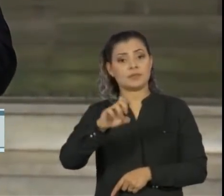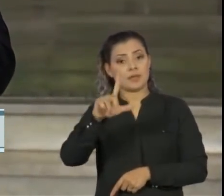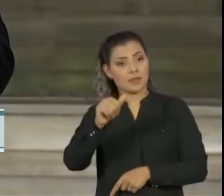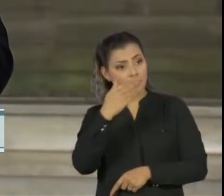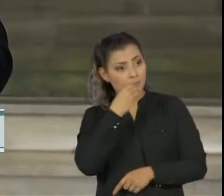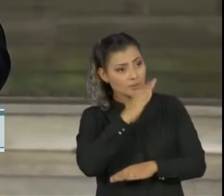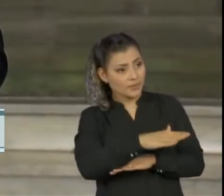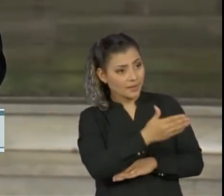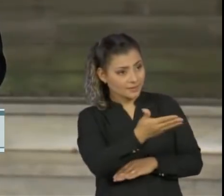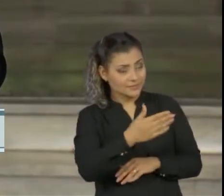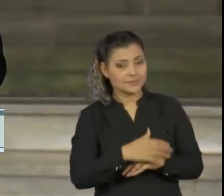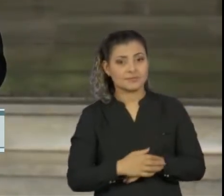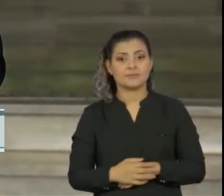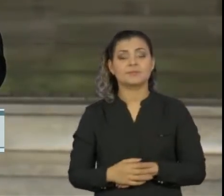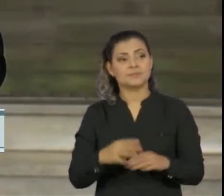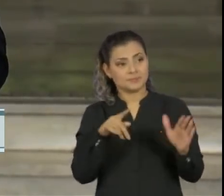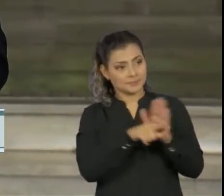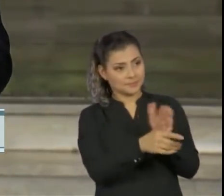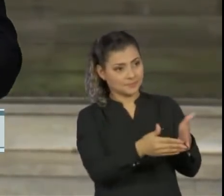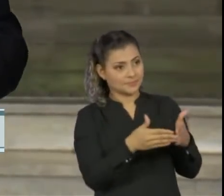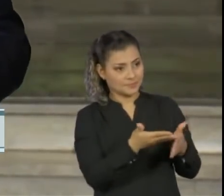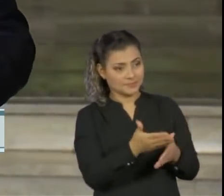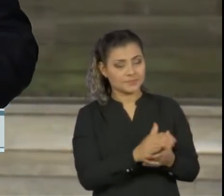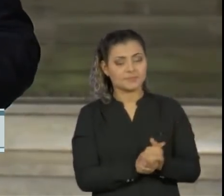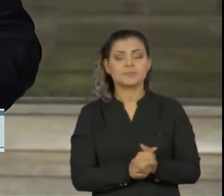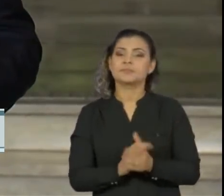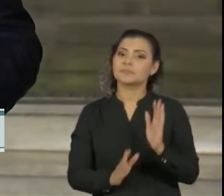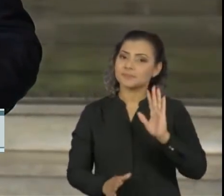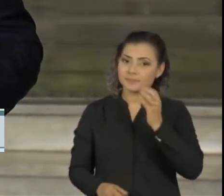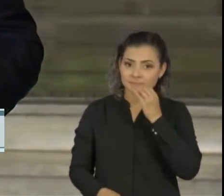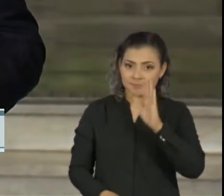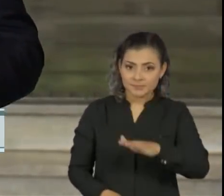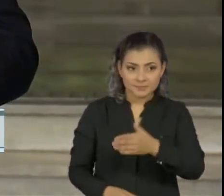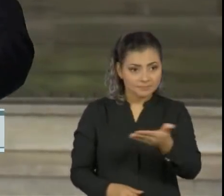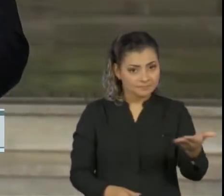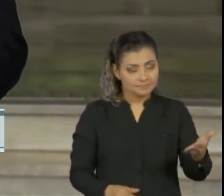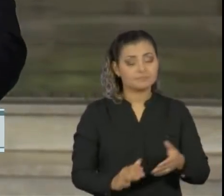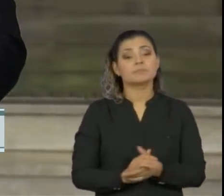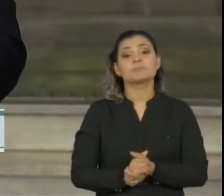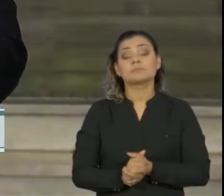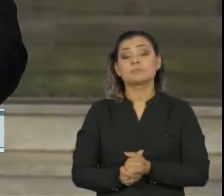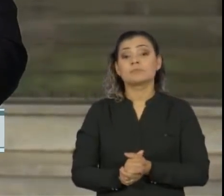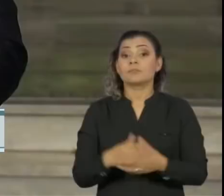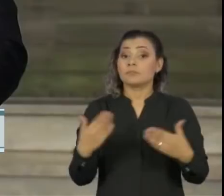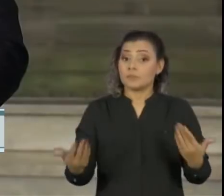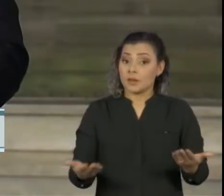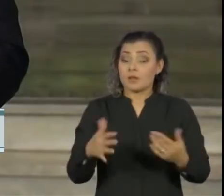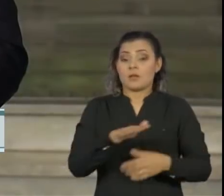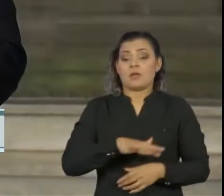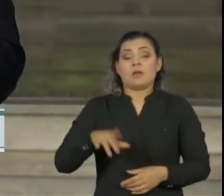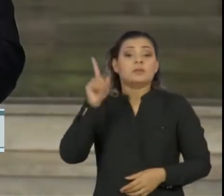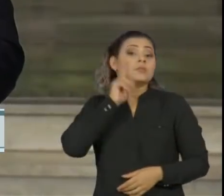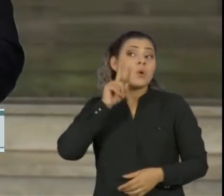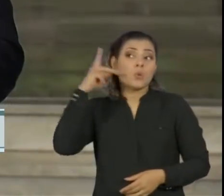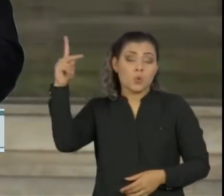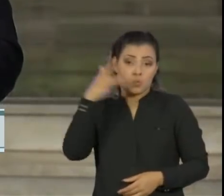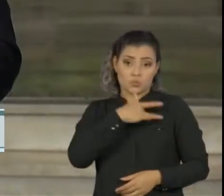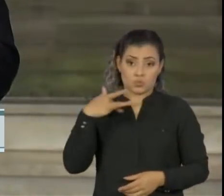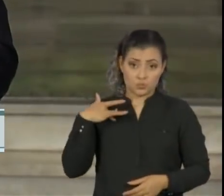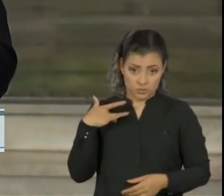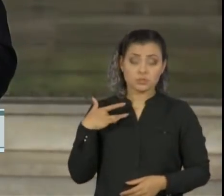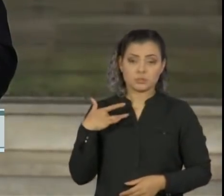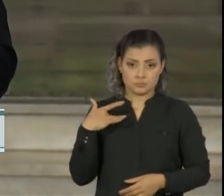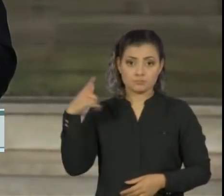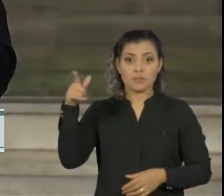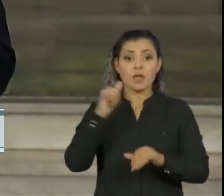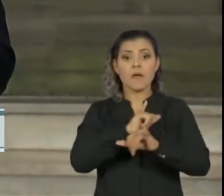tarde. Sua pergunta, por favor. Olá, boa tarde a todos. Bom, a Agência de Saúde dos Estados Unidos revogou hoje o